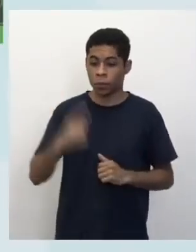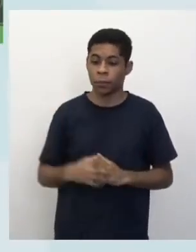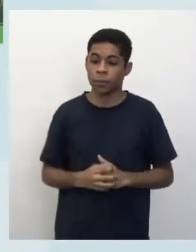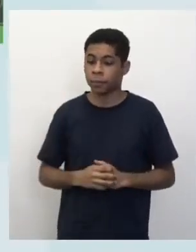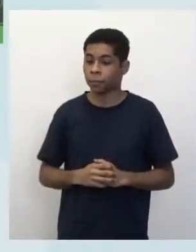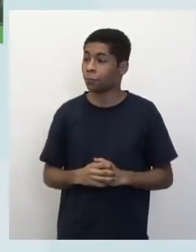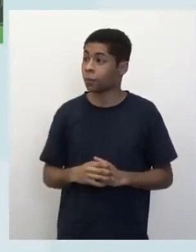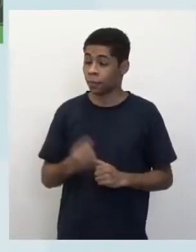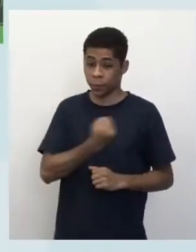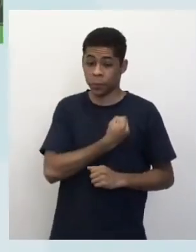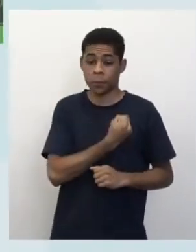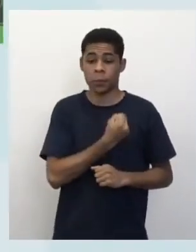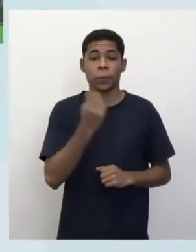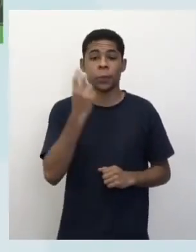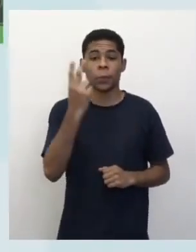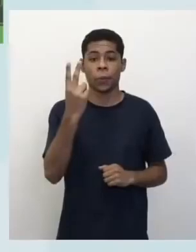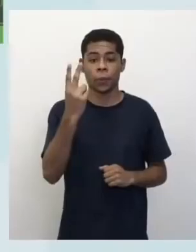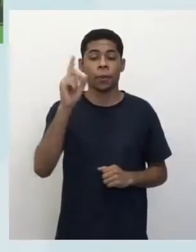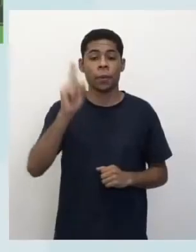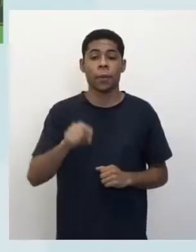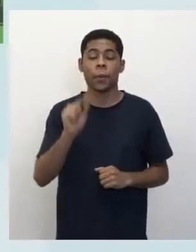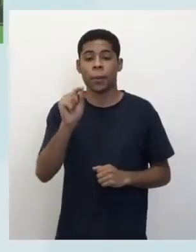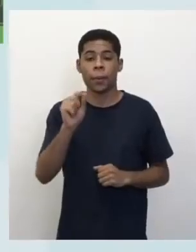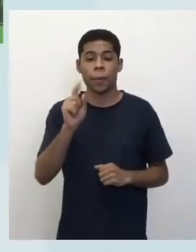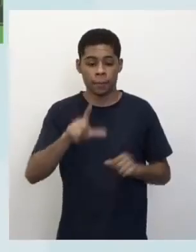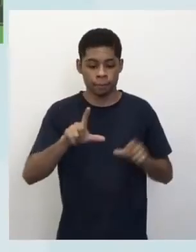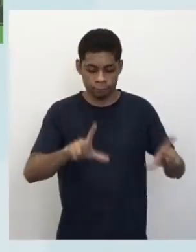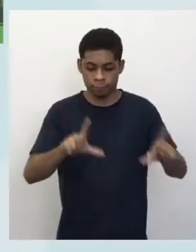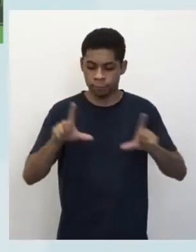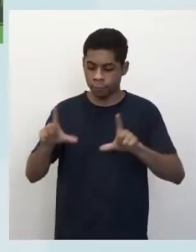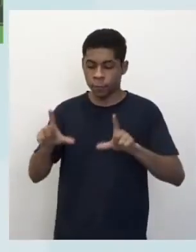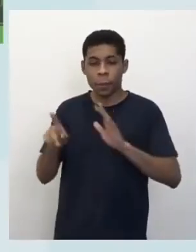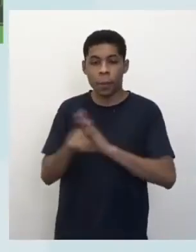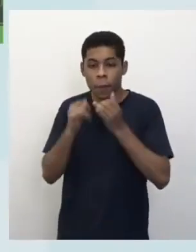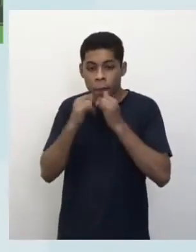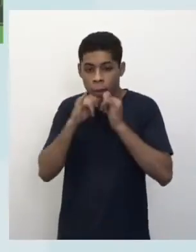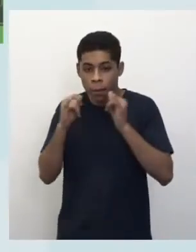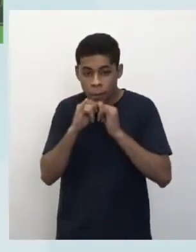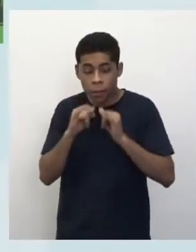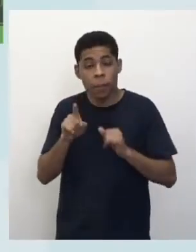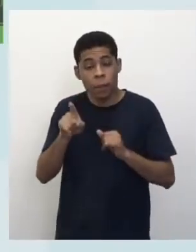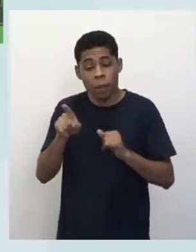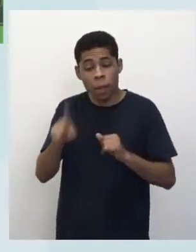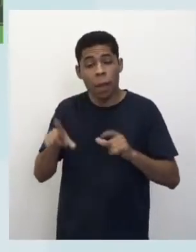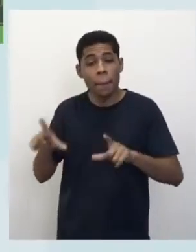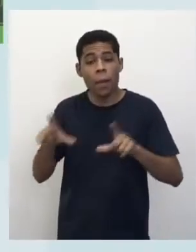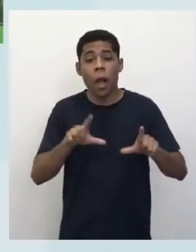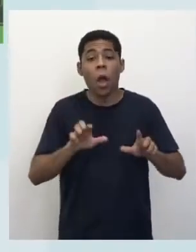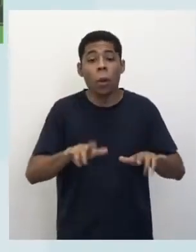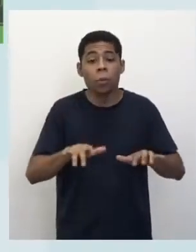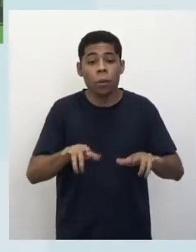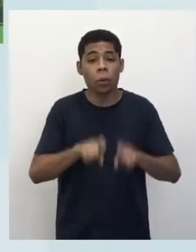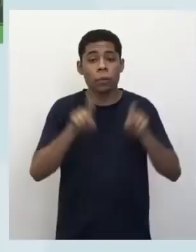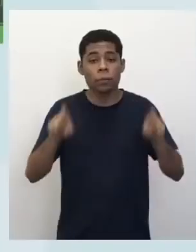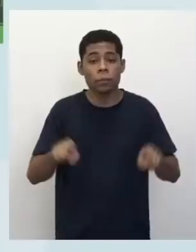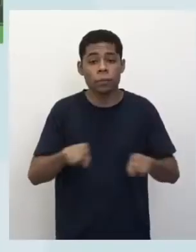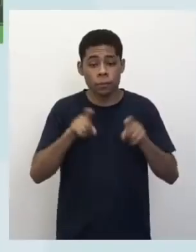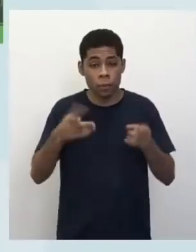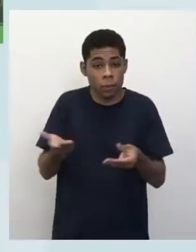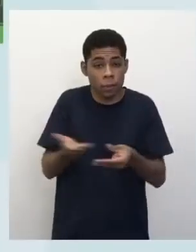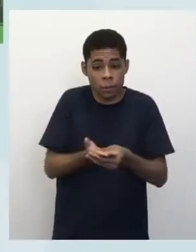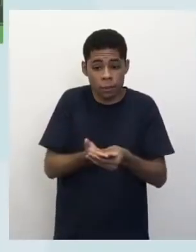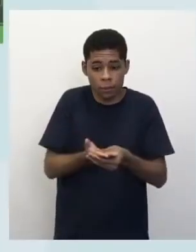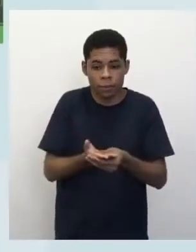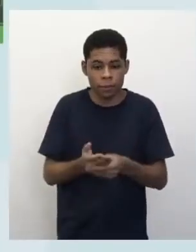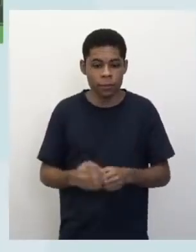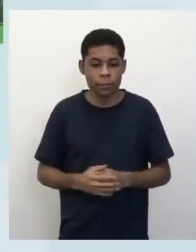imagem 2, que é uma placa de computador aí. E a gente tem um outro